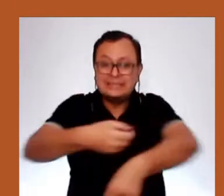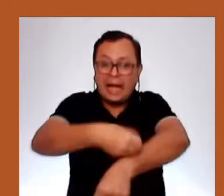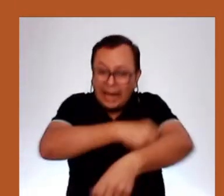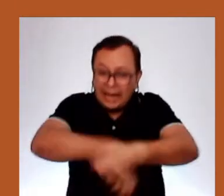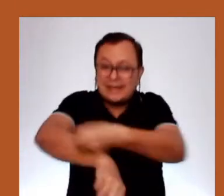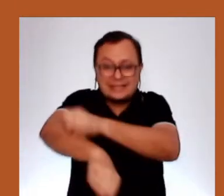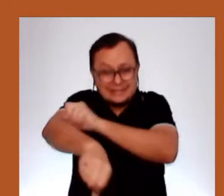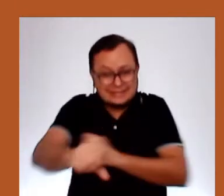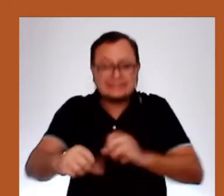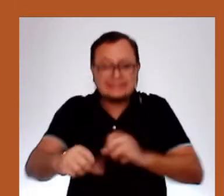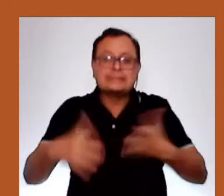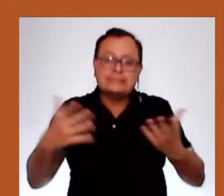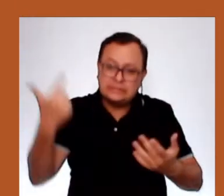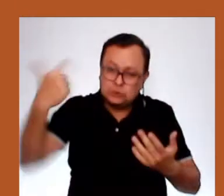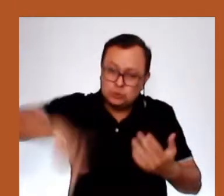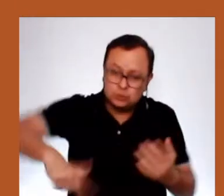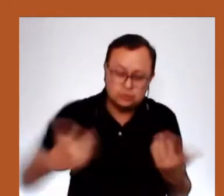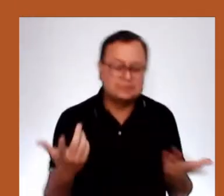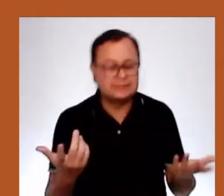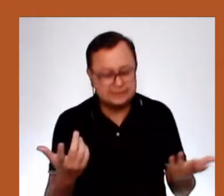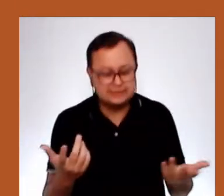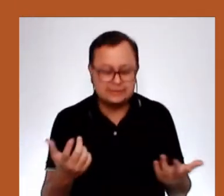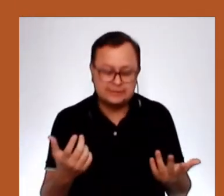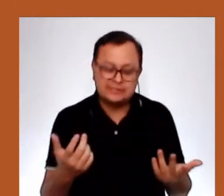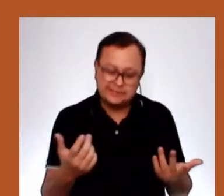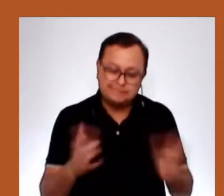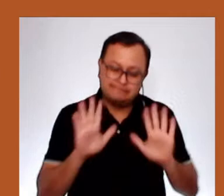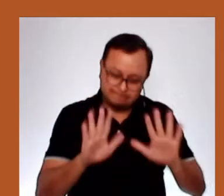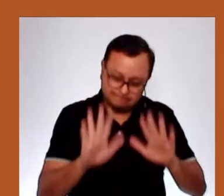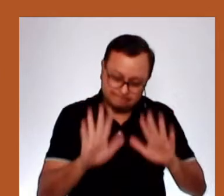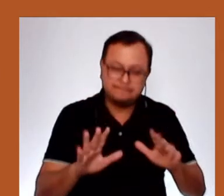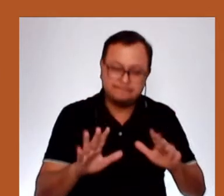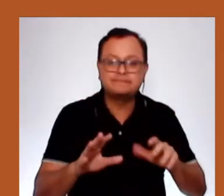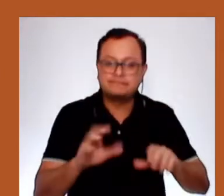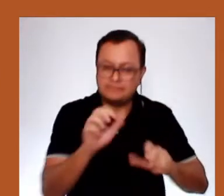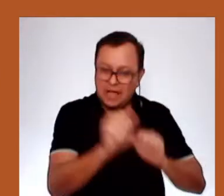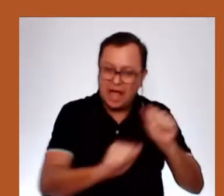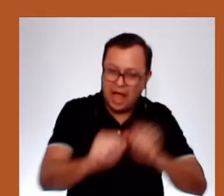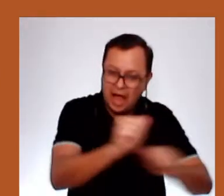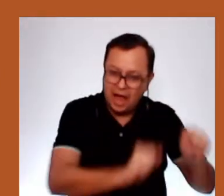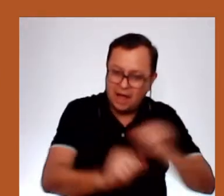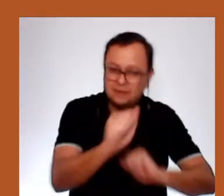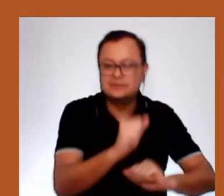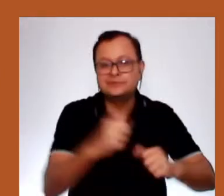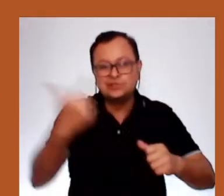de recomeçar. Então, acho que é bem isso. Falei muito.